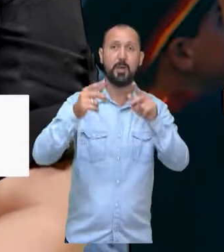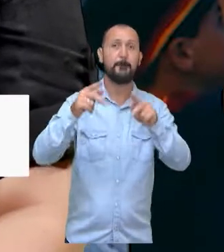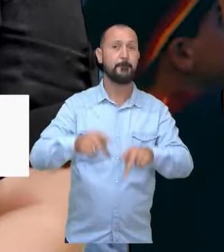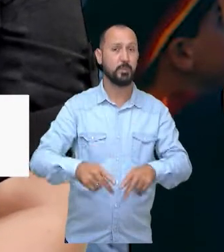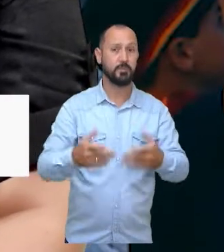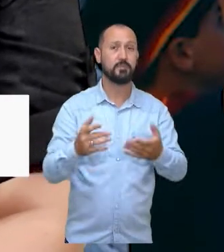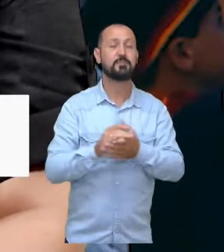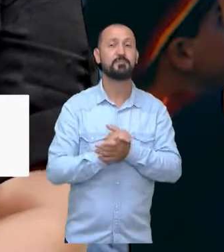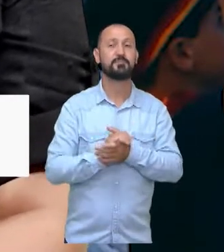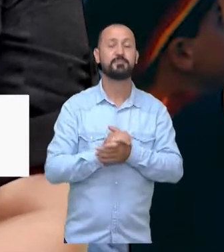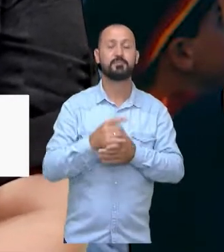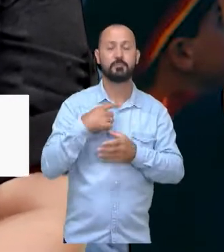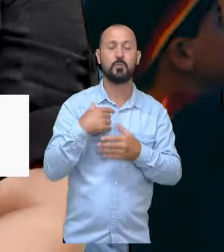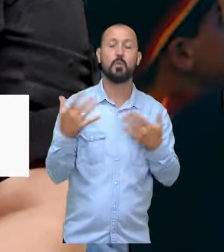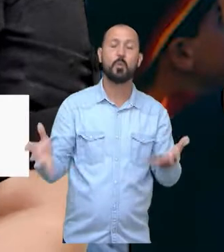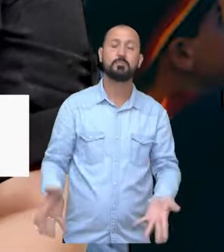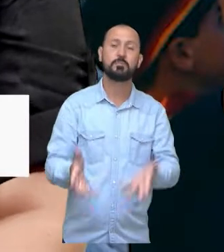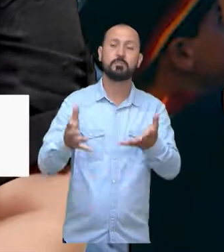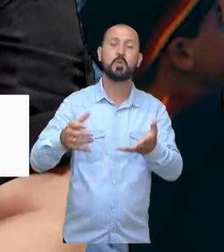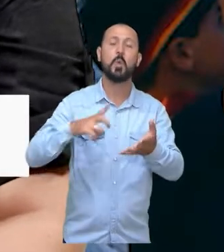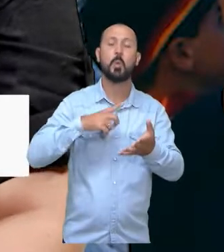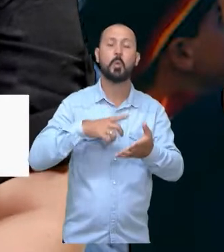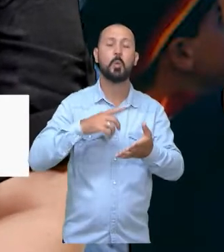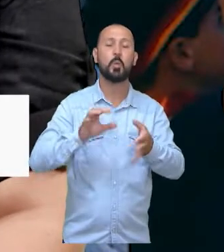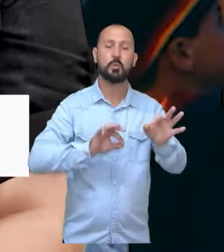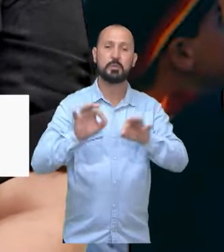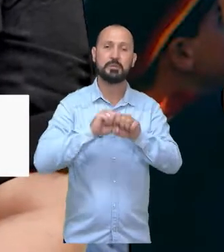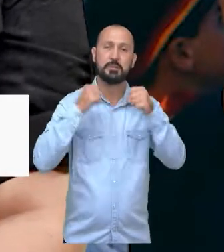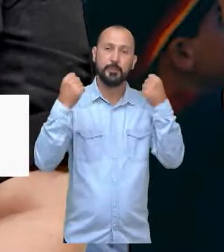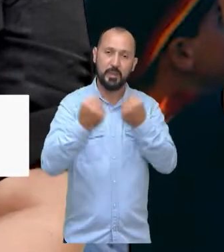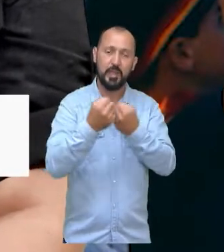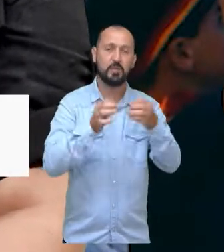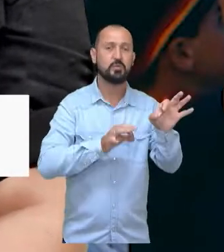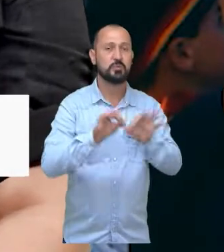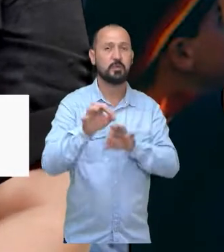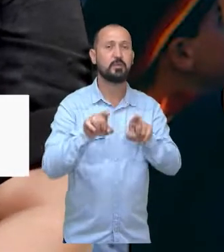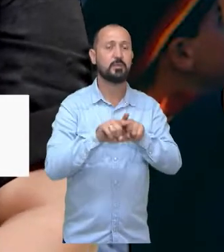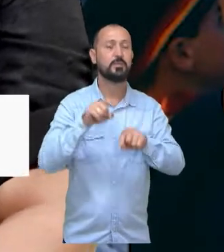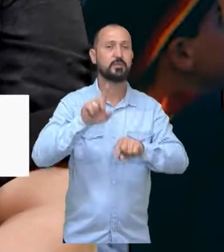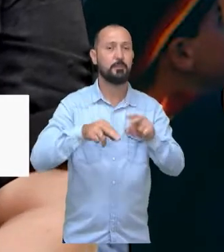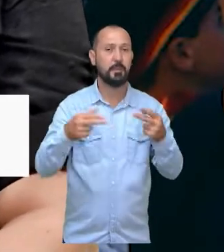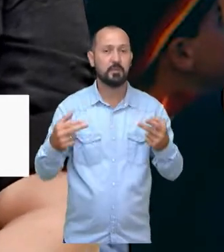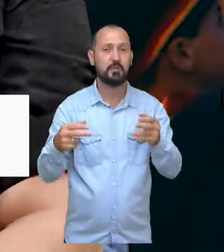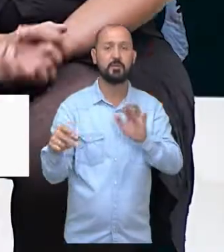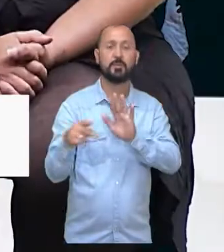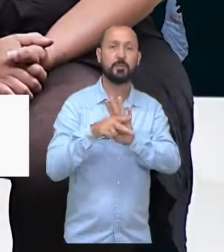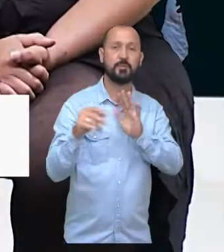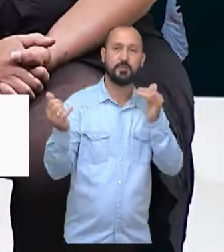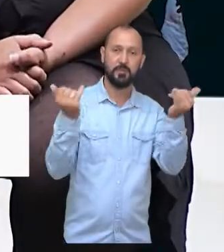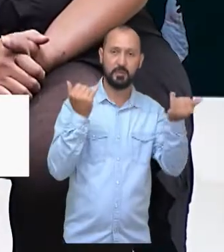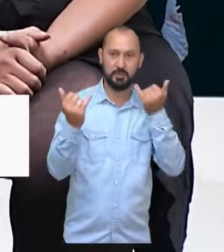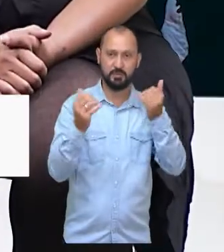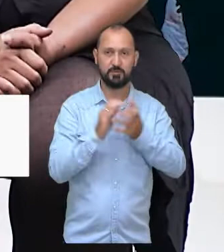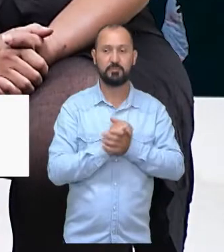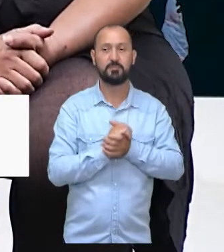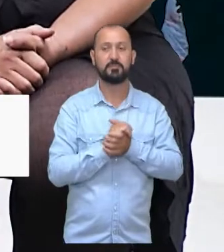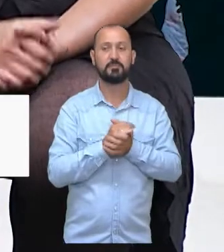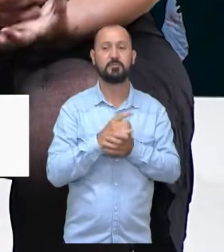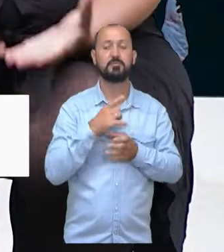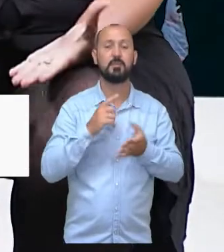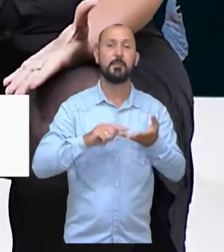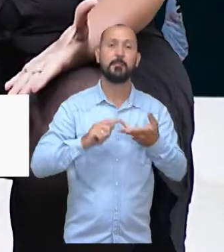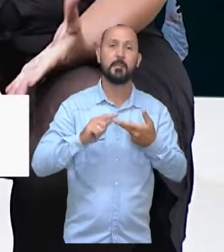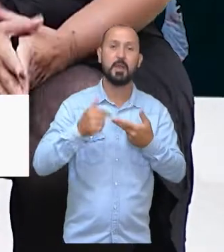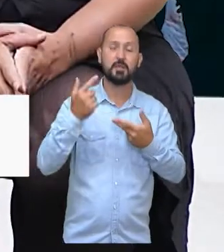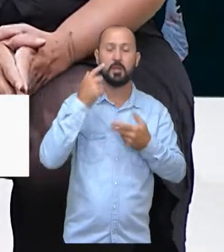dialogado, as campanhas que a gente tem feito, os seminários que a gente tem realizado, quanto esse material informativo também. Então ali tem